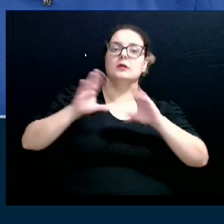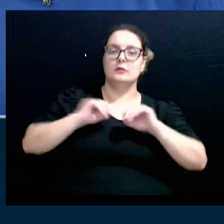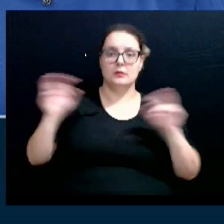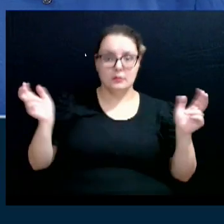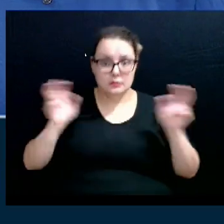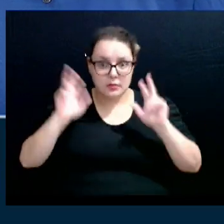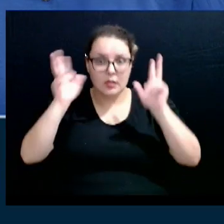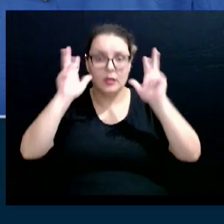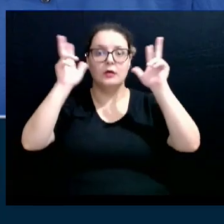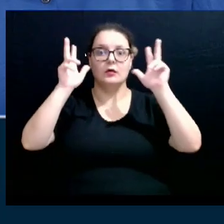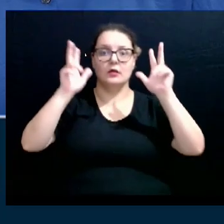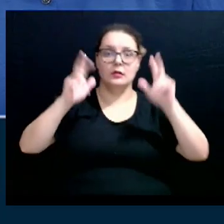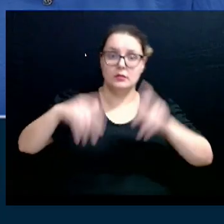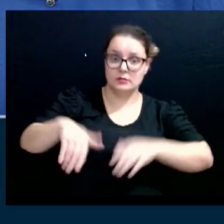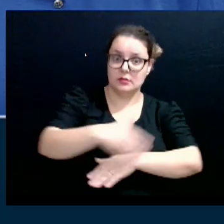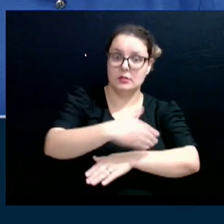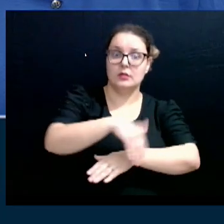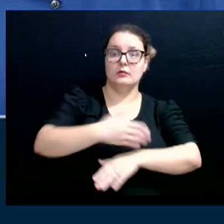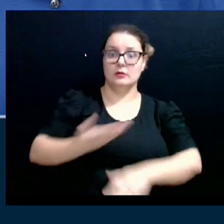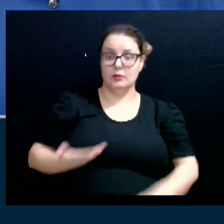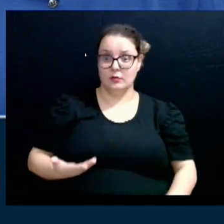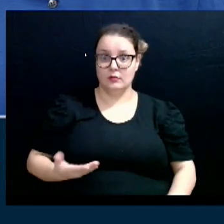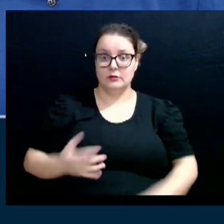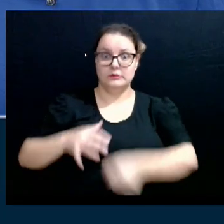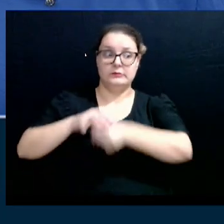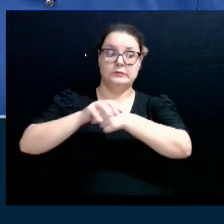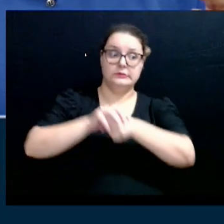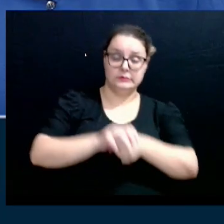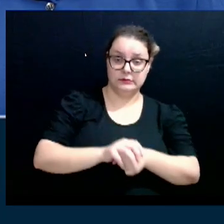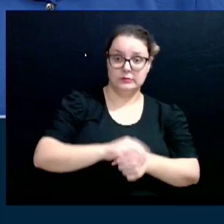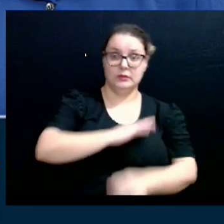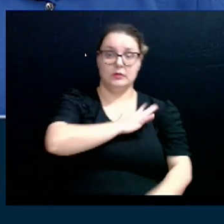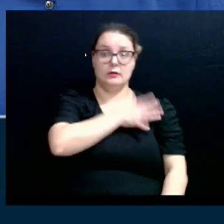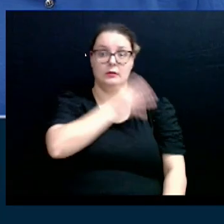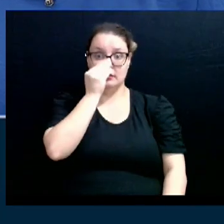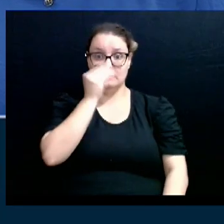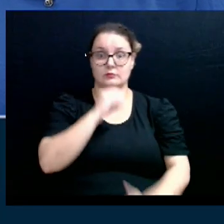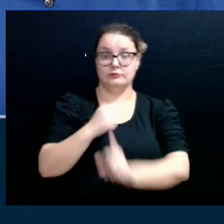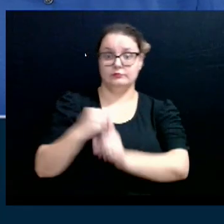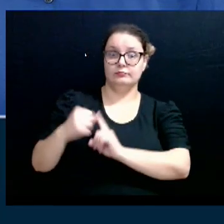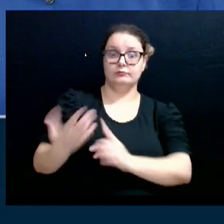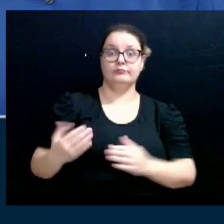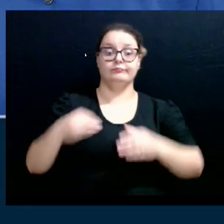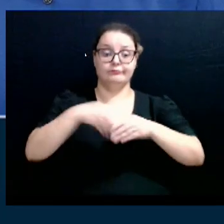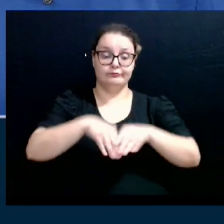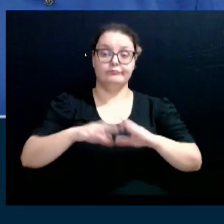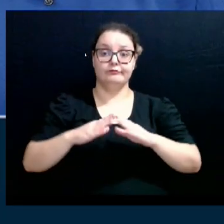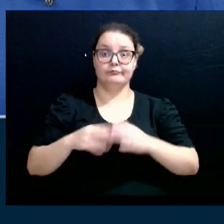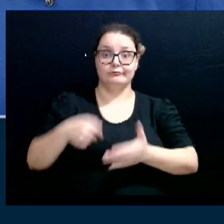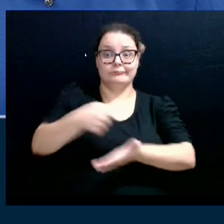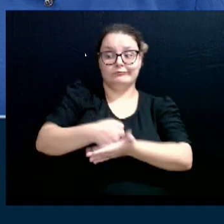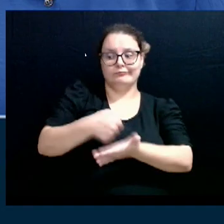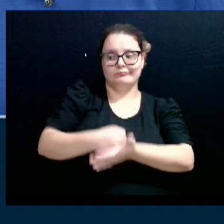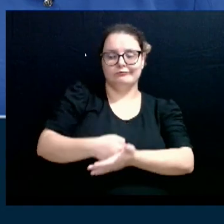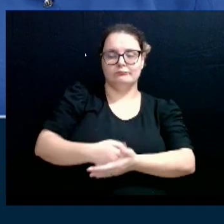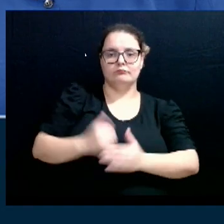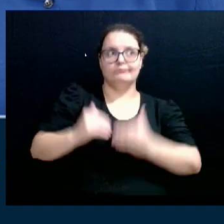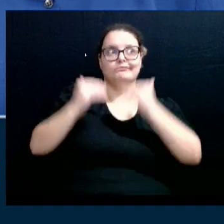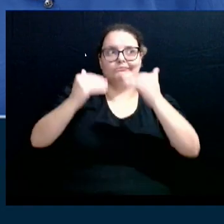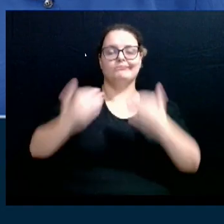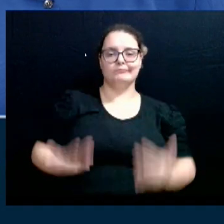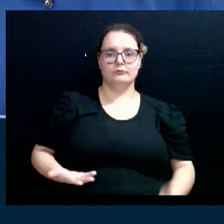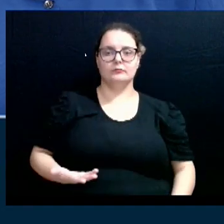rua, a pressão e o preconceito da sociedade. Em casa, a autocobrança. O sentimento